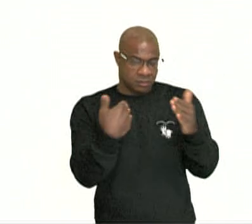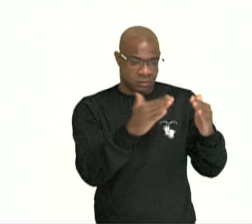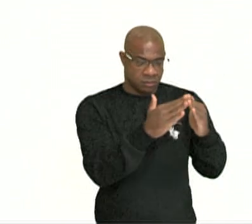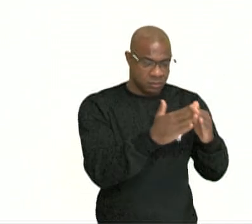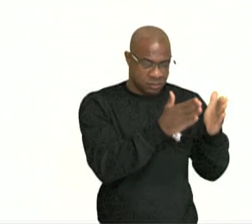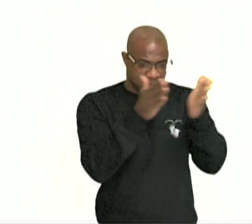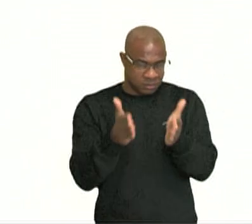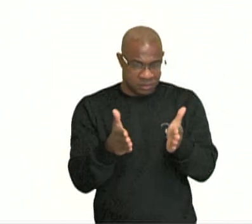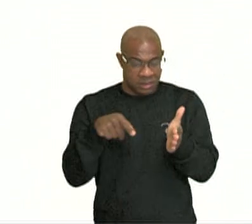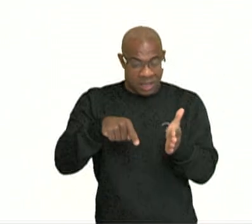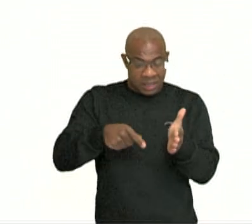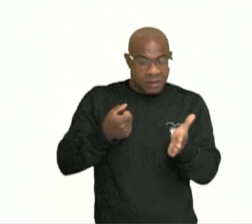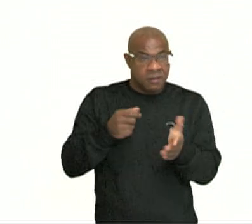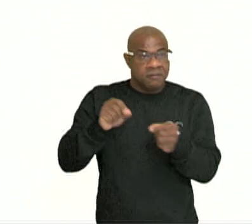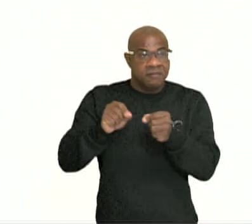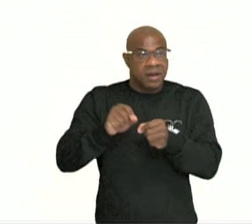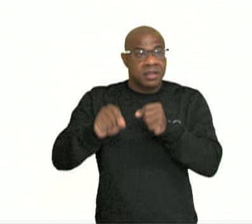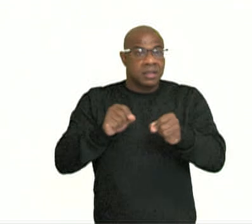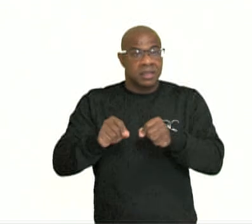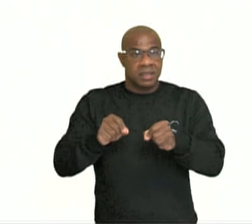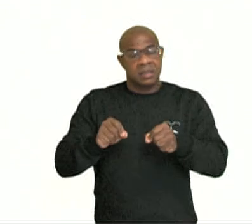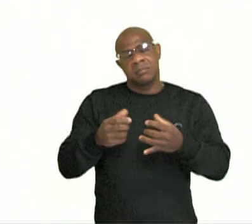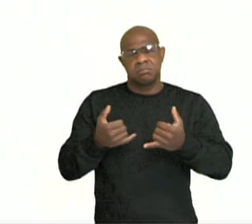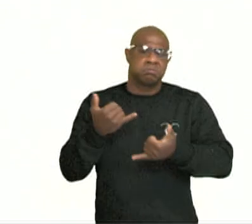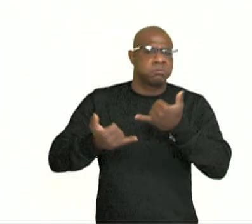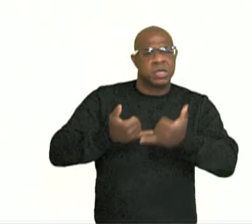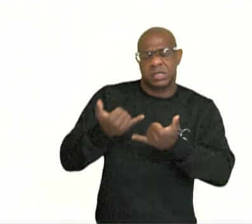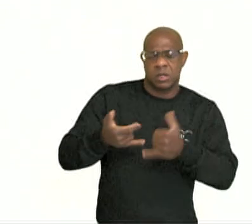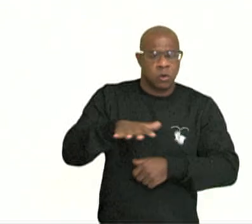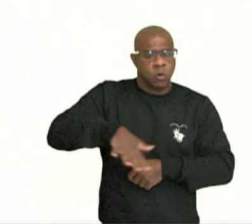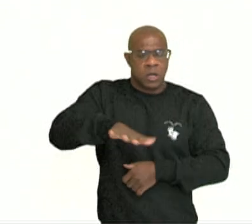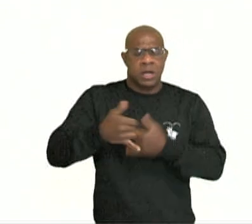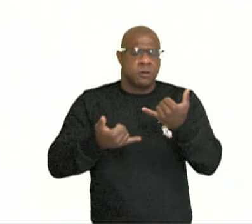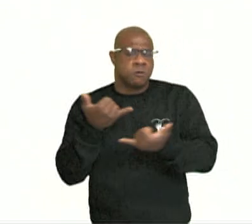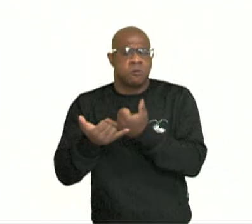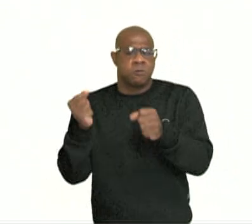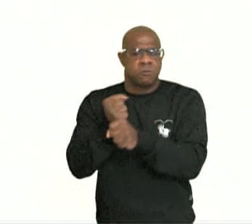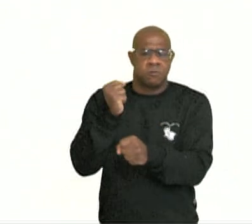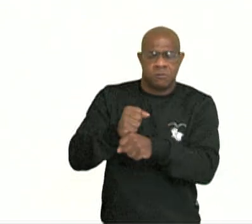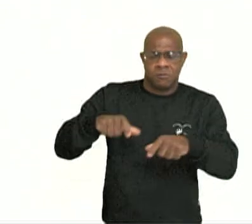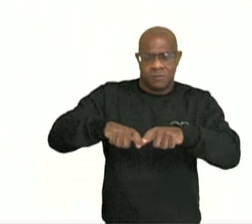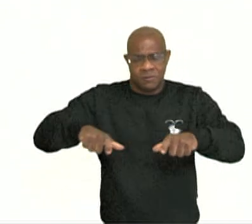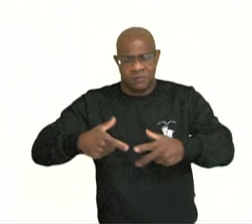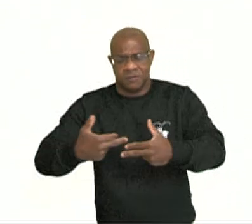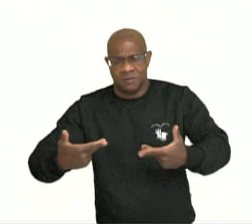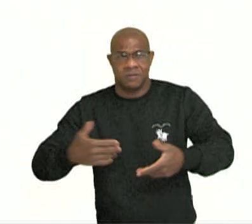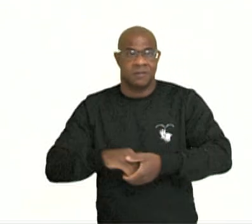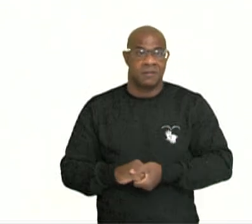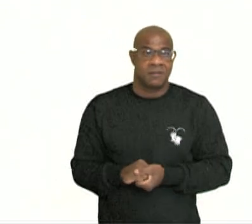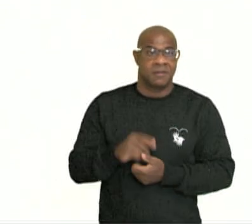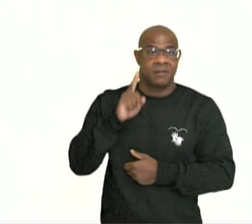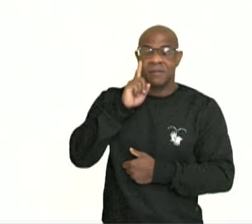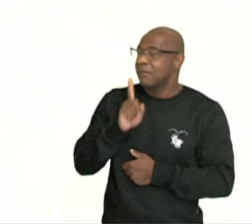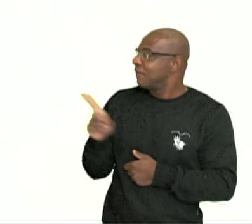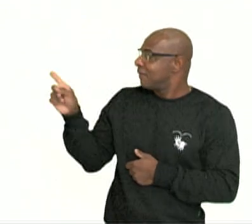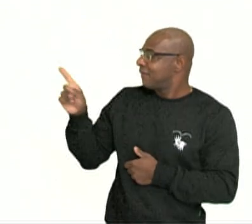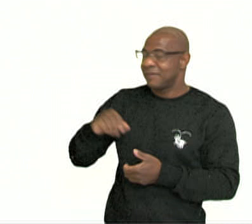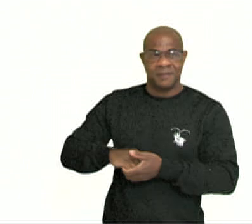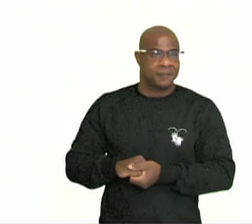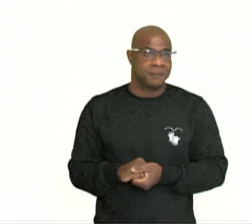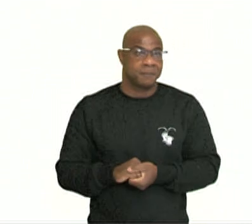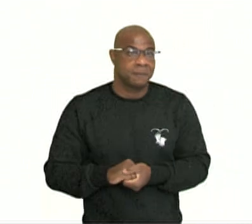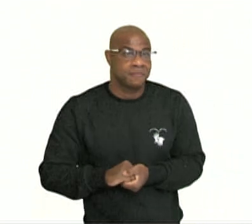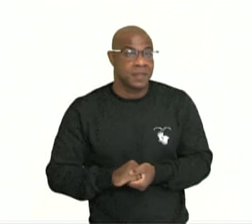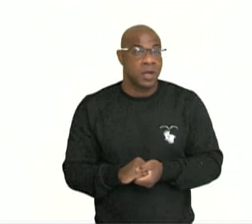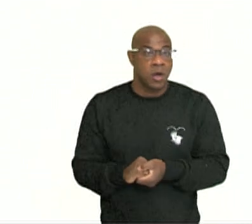nessa nova superfície uma área de lazer. Fazer um quintalzinho maior. E está representado na figura aqui, né? Então,